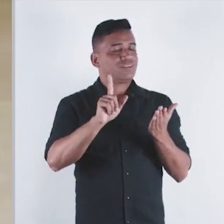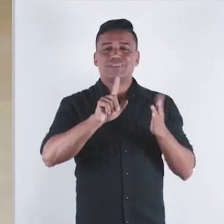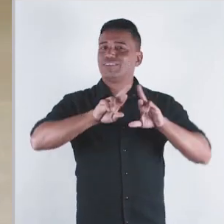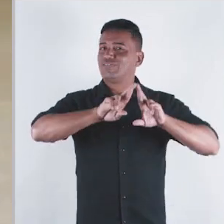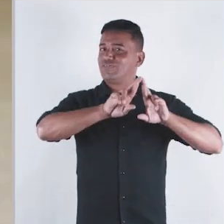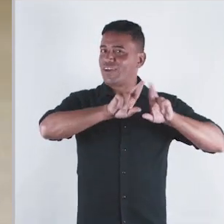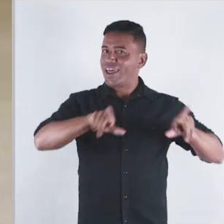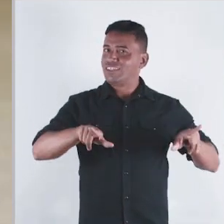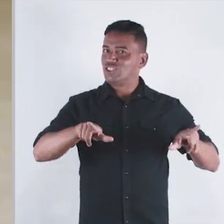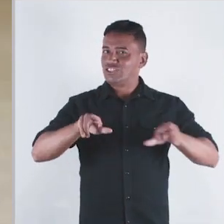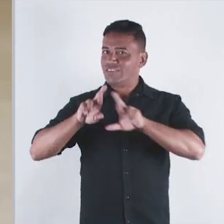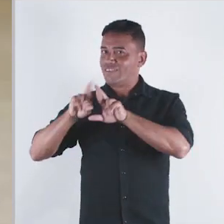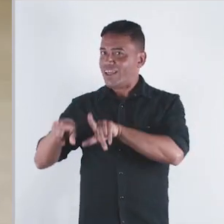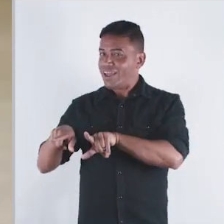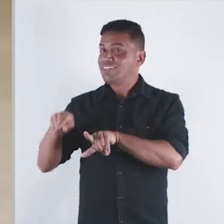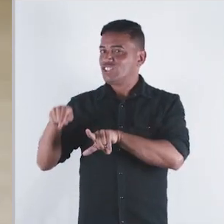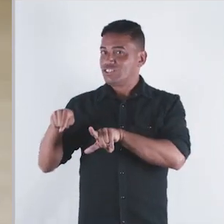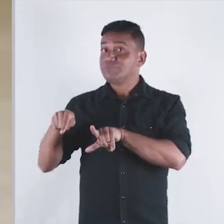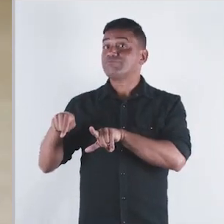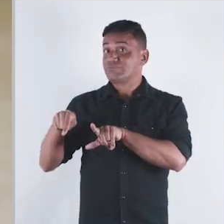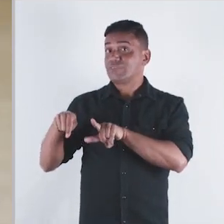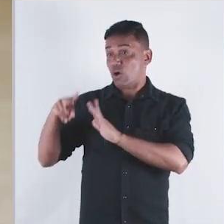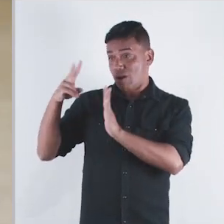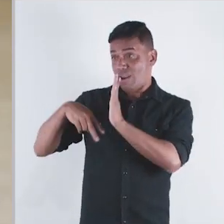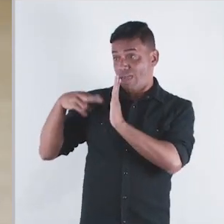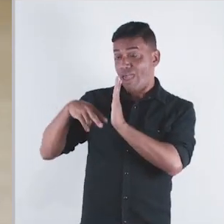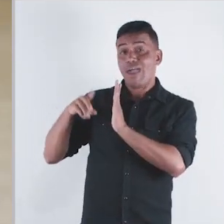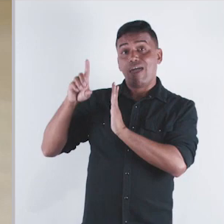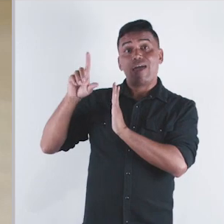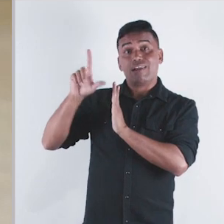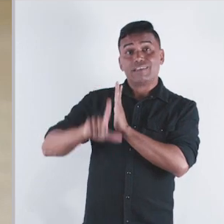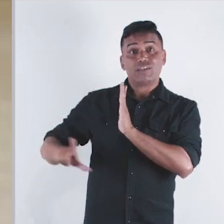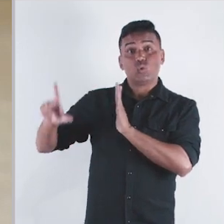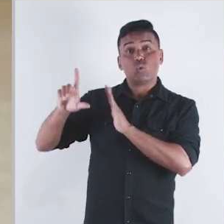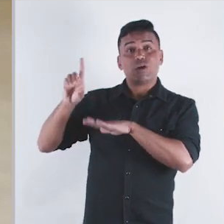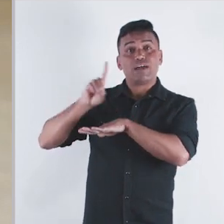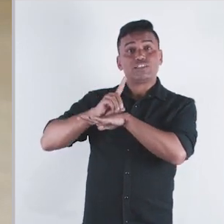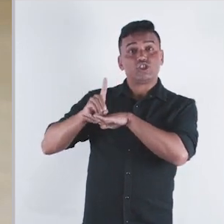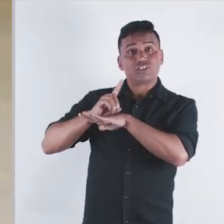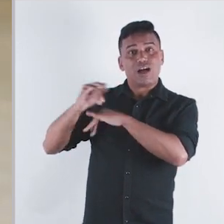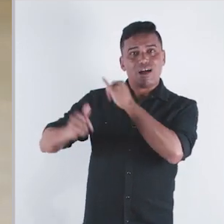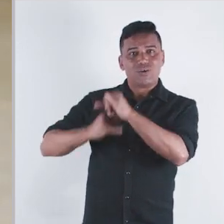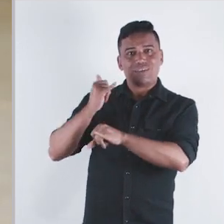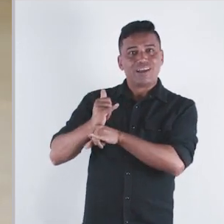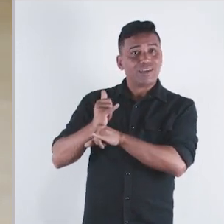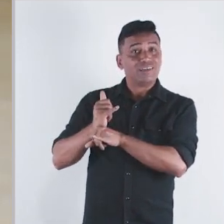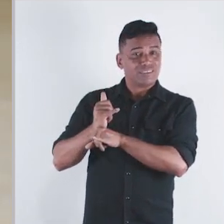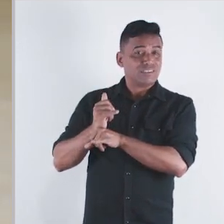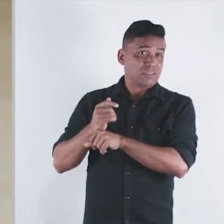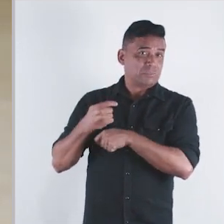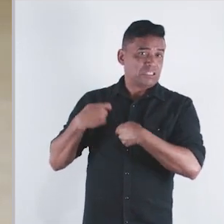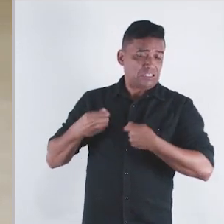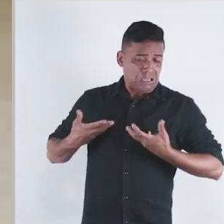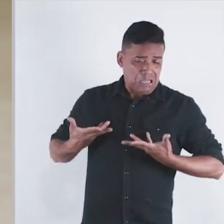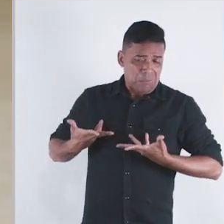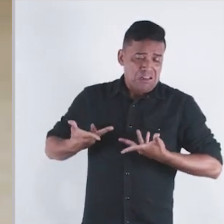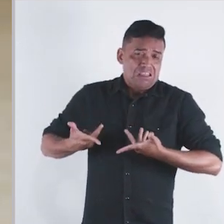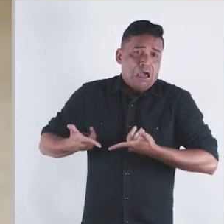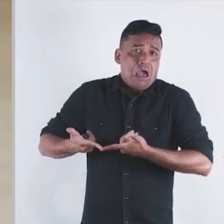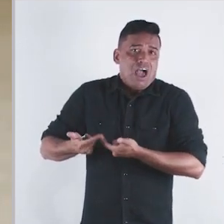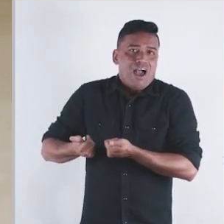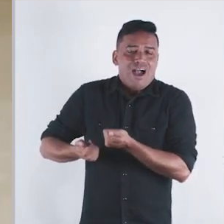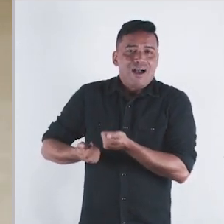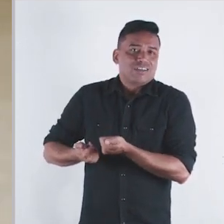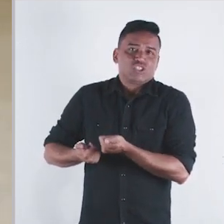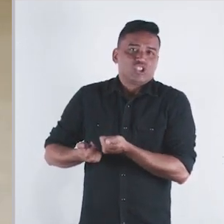ler literatura digital também não requer as mesmas competências ou